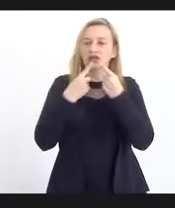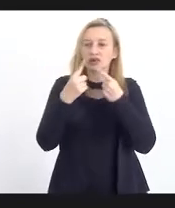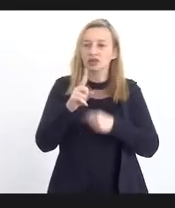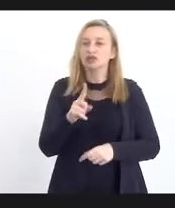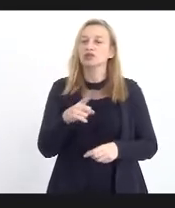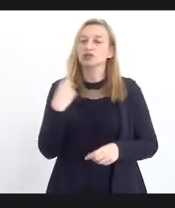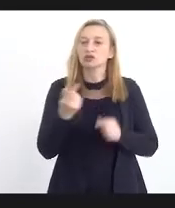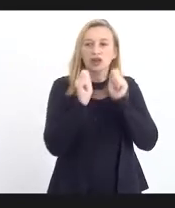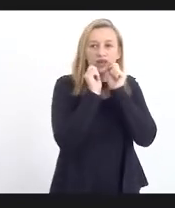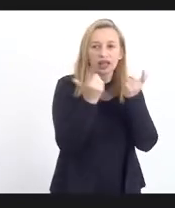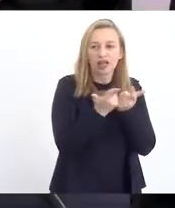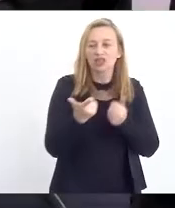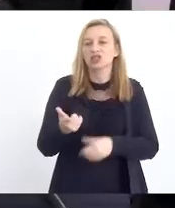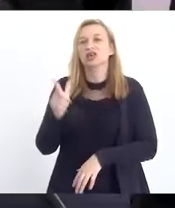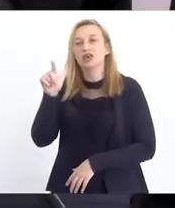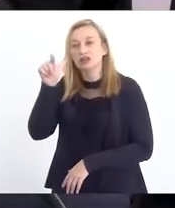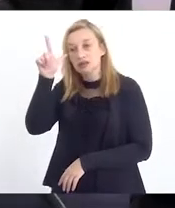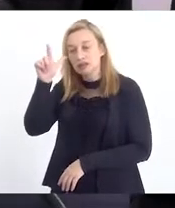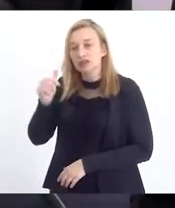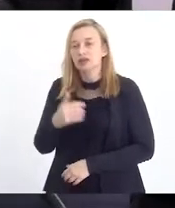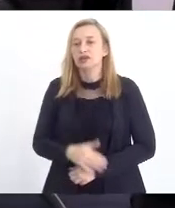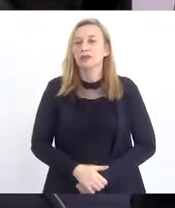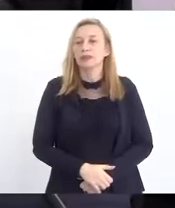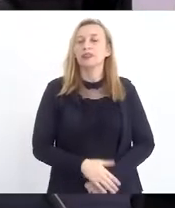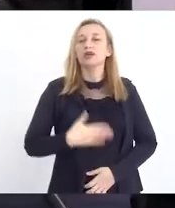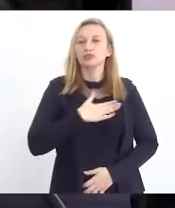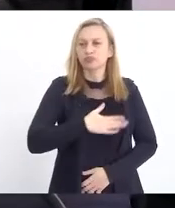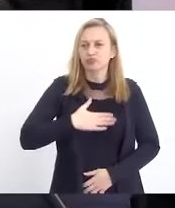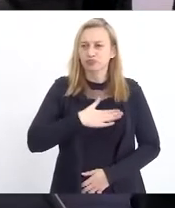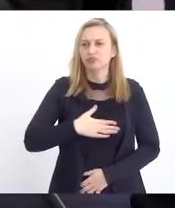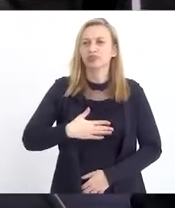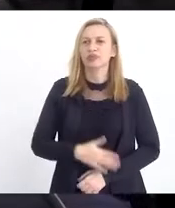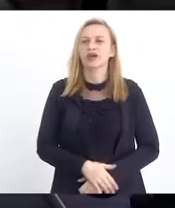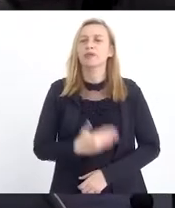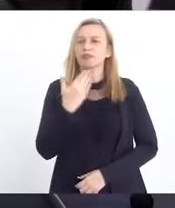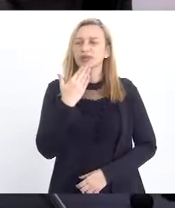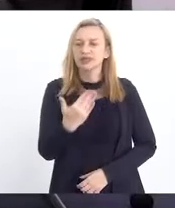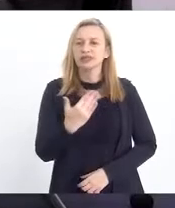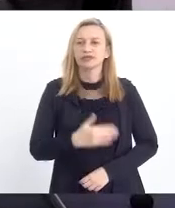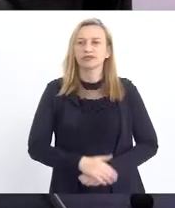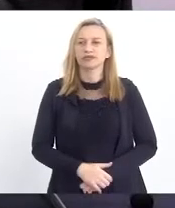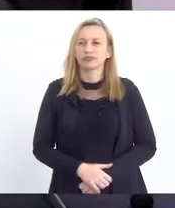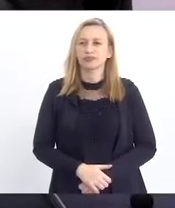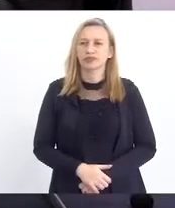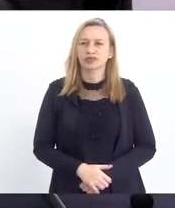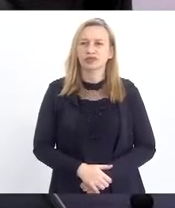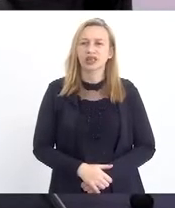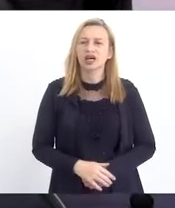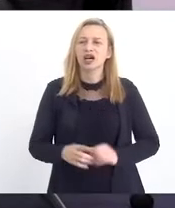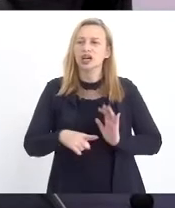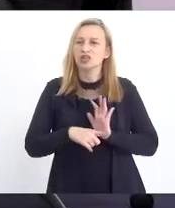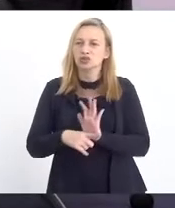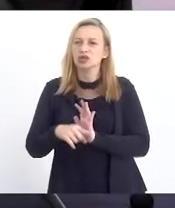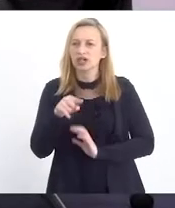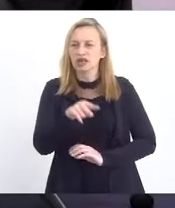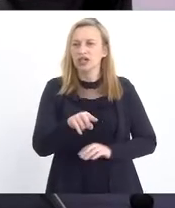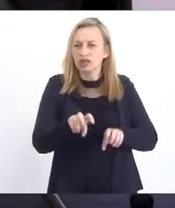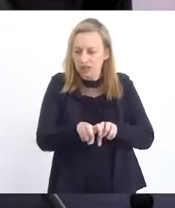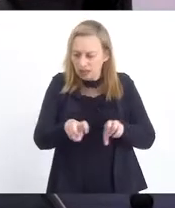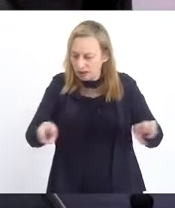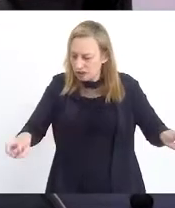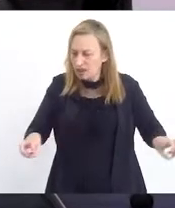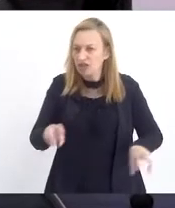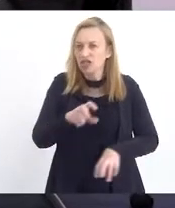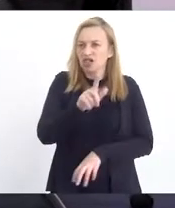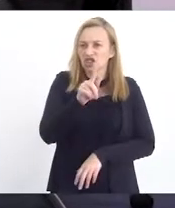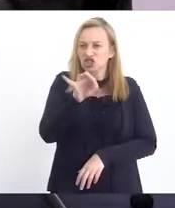LERJ. É isso, Lucinha. Por enquanto, fico por aqui. Eu gostaria de pedir para ajudar aqui na composição da mesa a